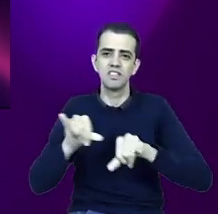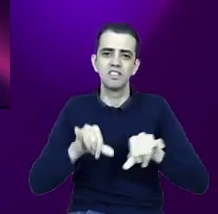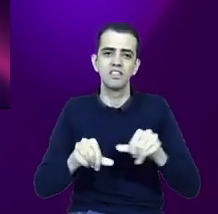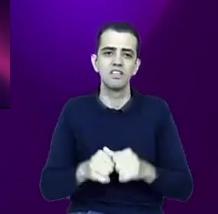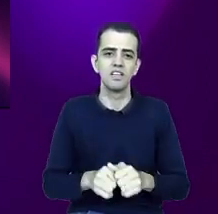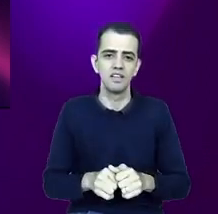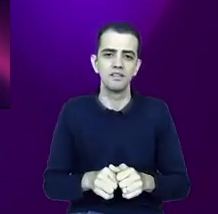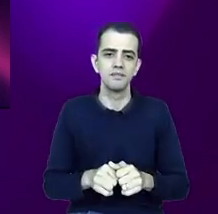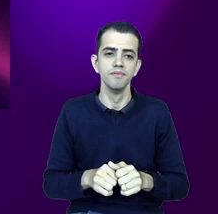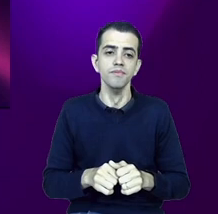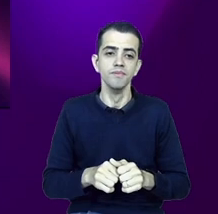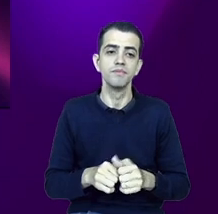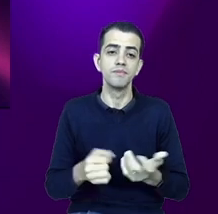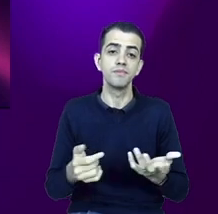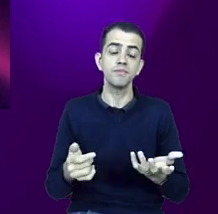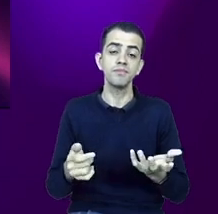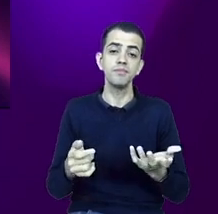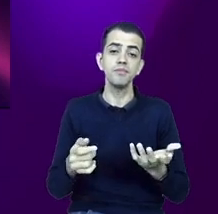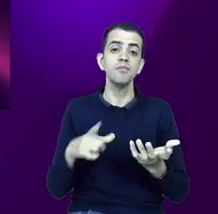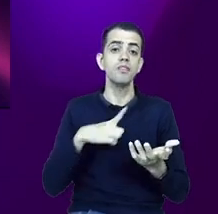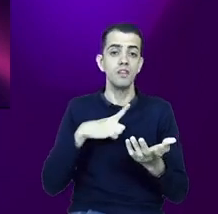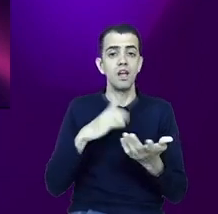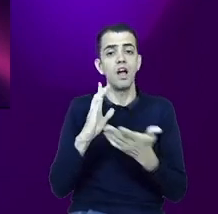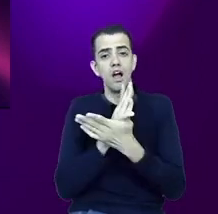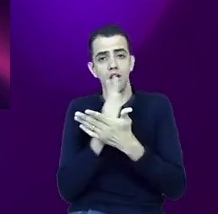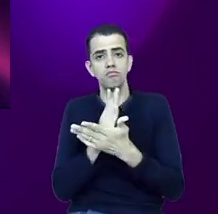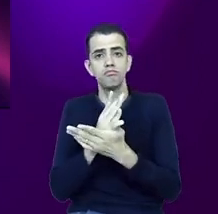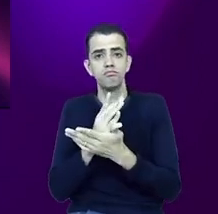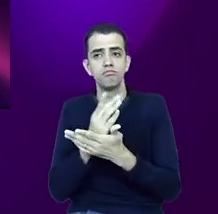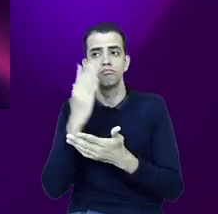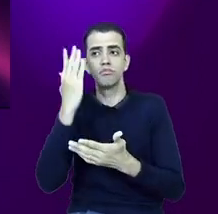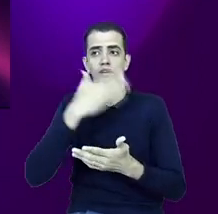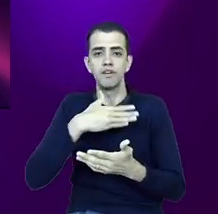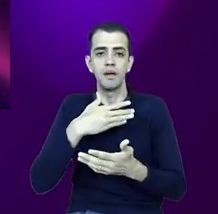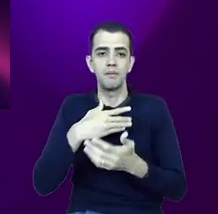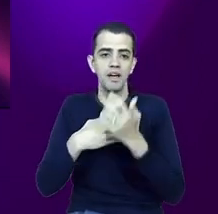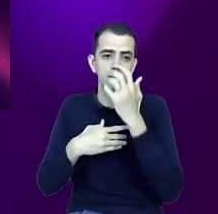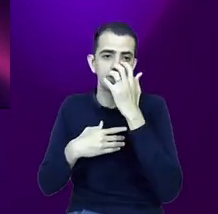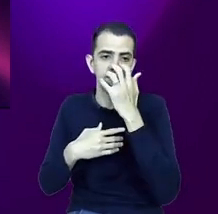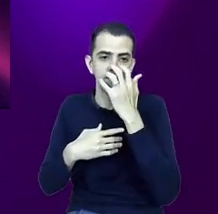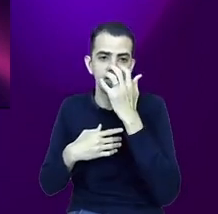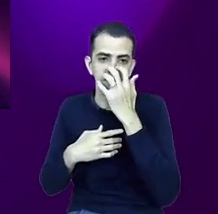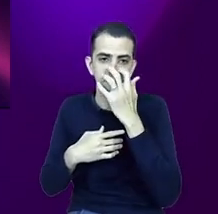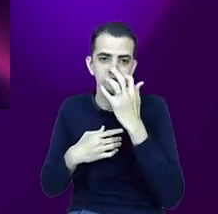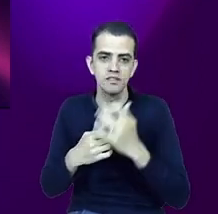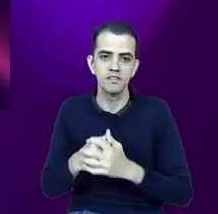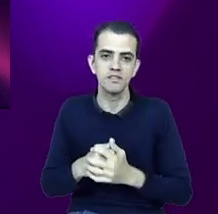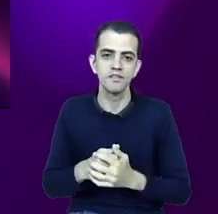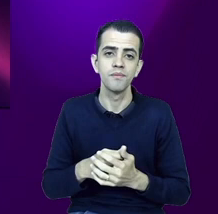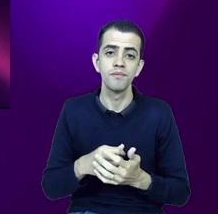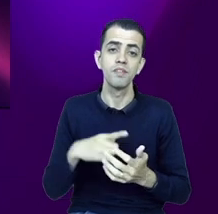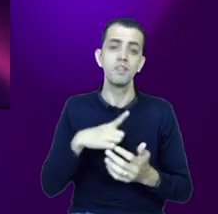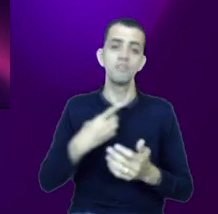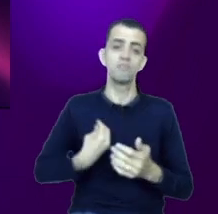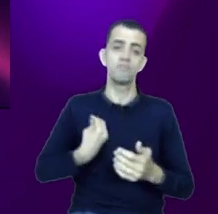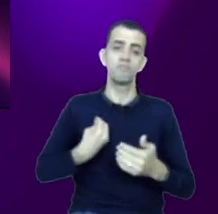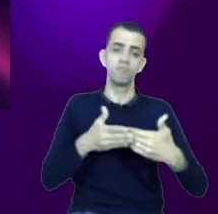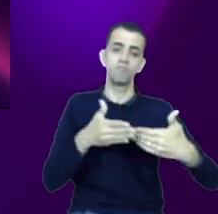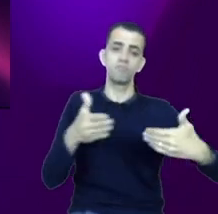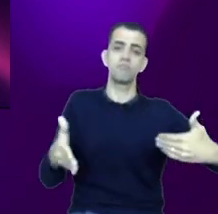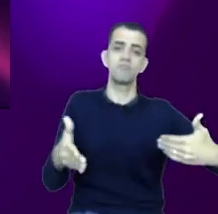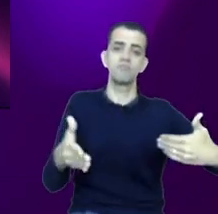Fields, que tem alguma evidência, principalmente até maior do que o período em que o Temodal nos dá de sobrevida, mas é